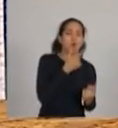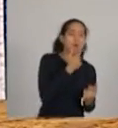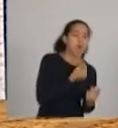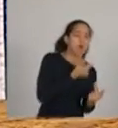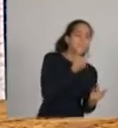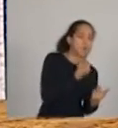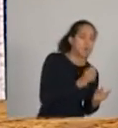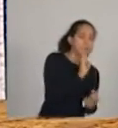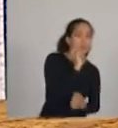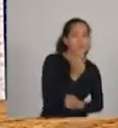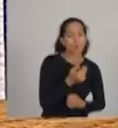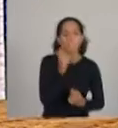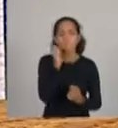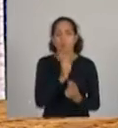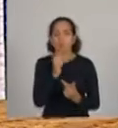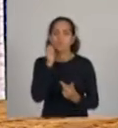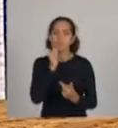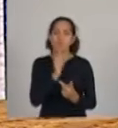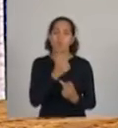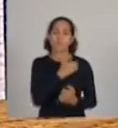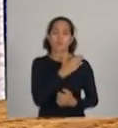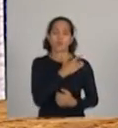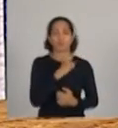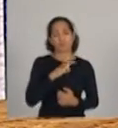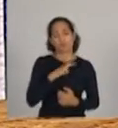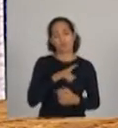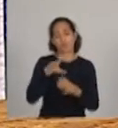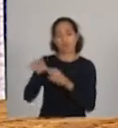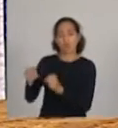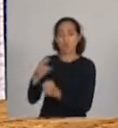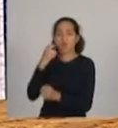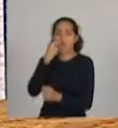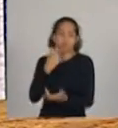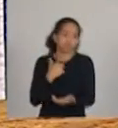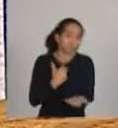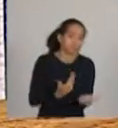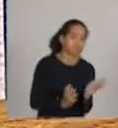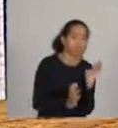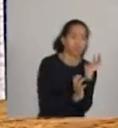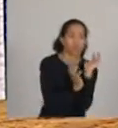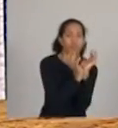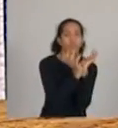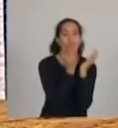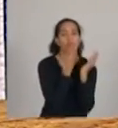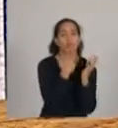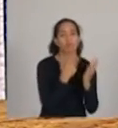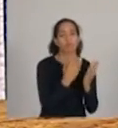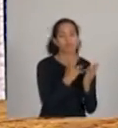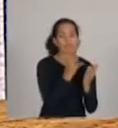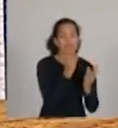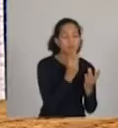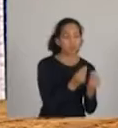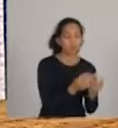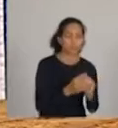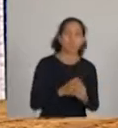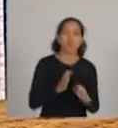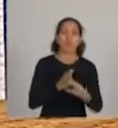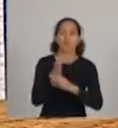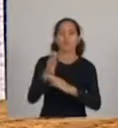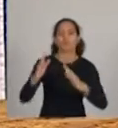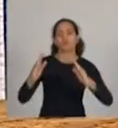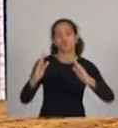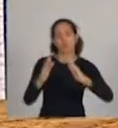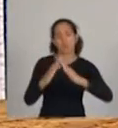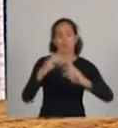casais do mesmo sexo. Eu uma vez fui convidado para ir assistir a uma palestra de um pastor numa igreja lá em